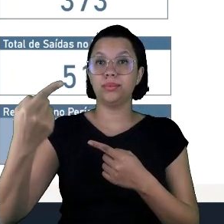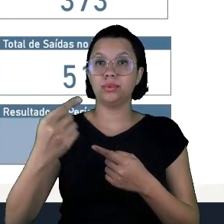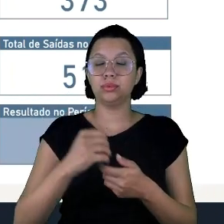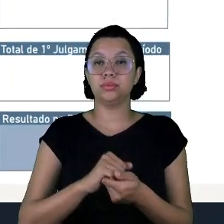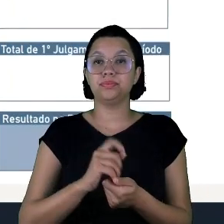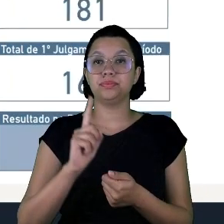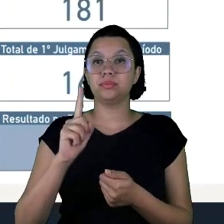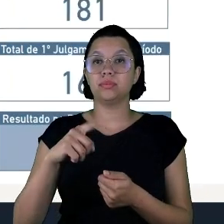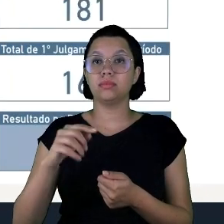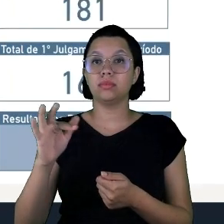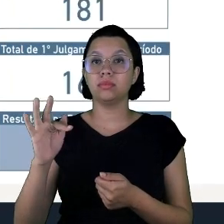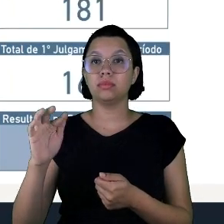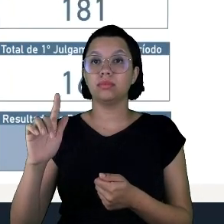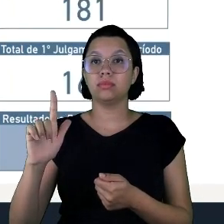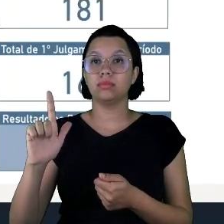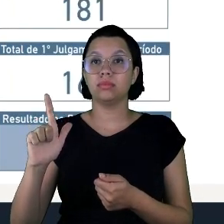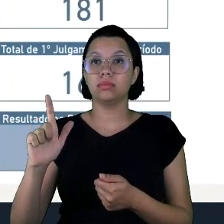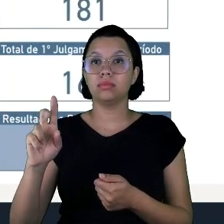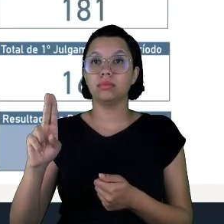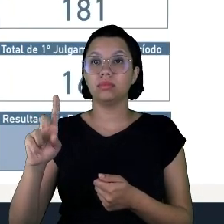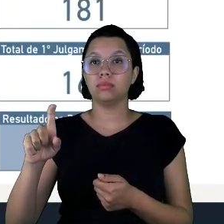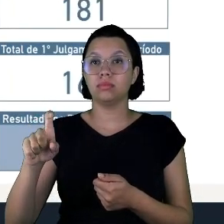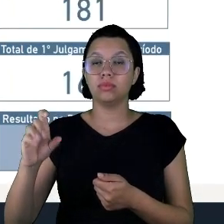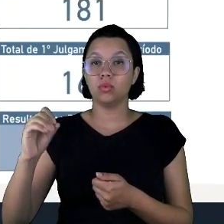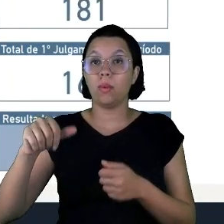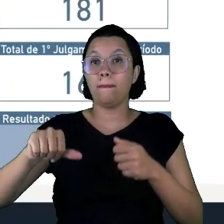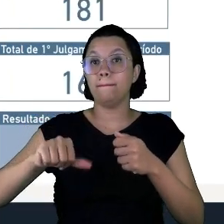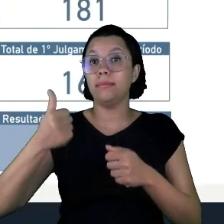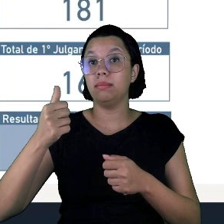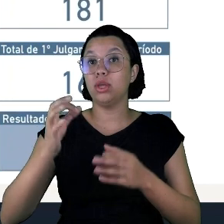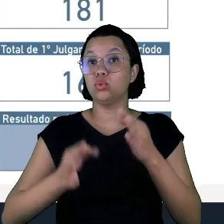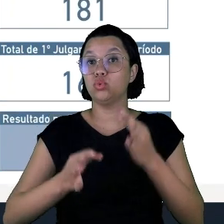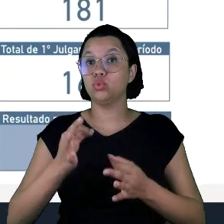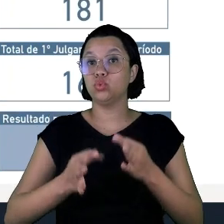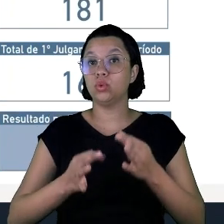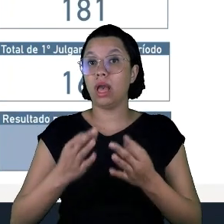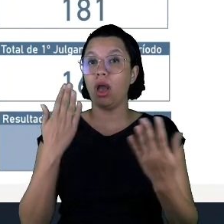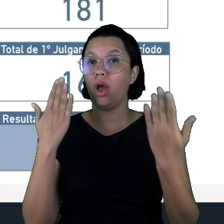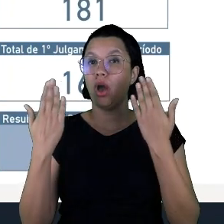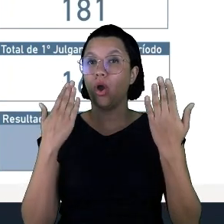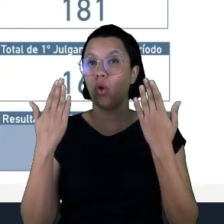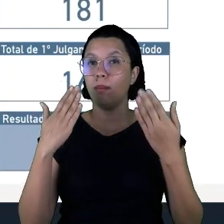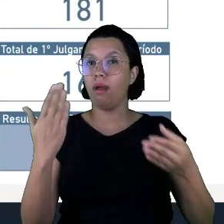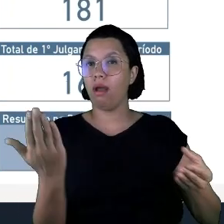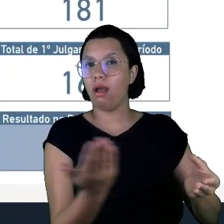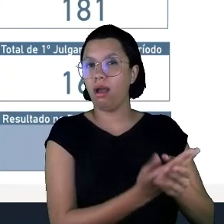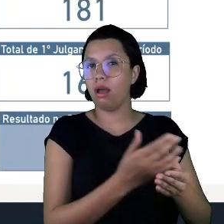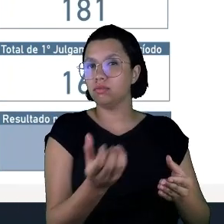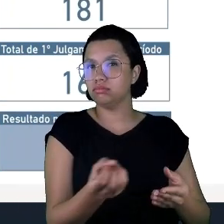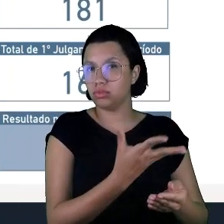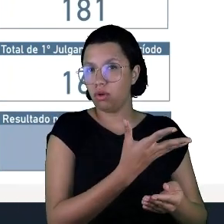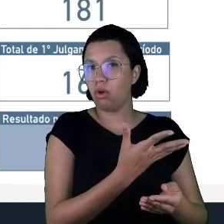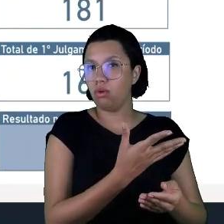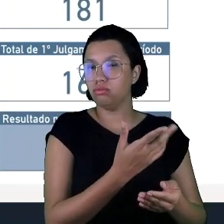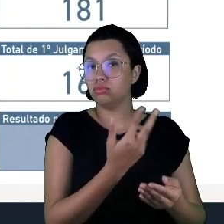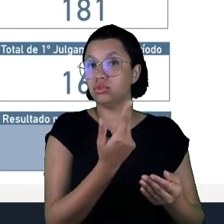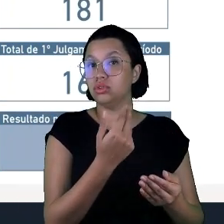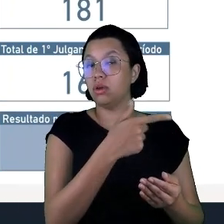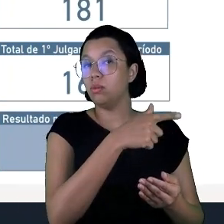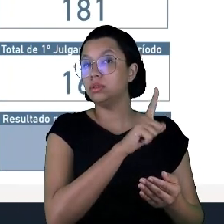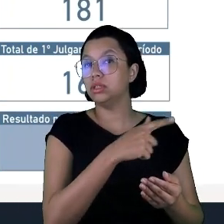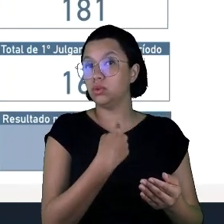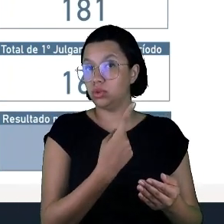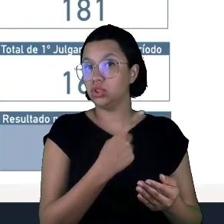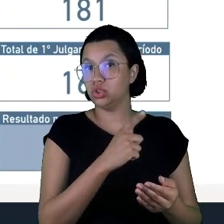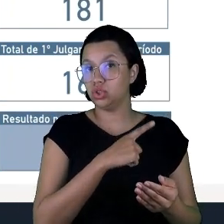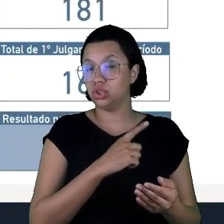E aí o próximo é um fluxo de primeiro julgamento. Aqui está comparando os casos novos, que é aquele fluxo anterior